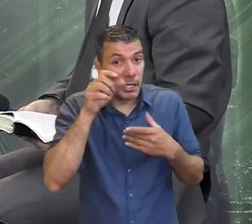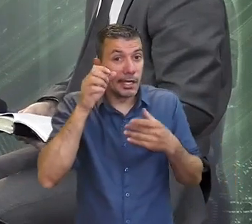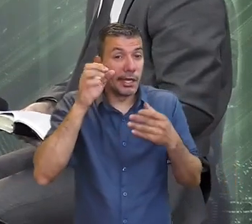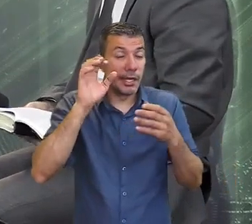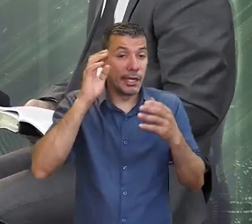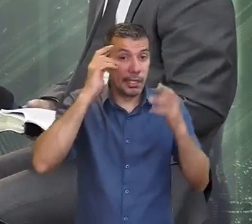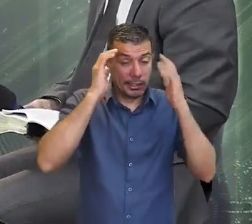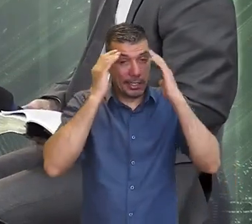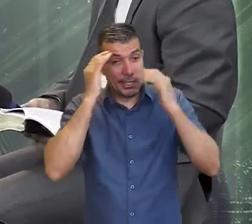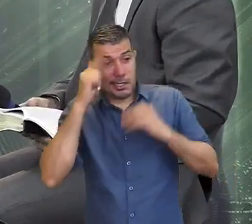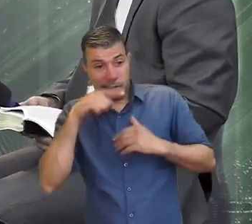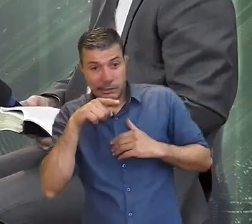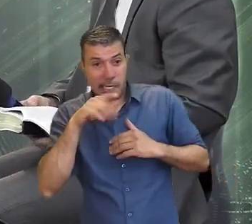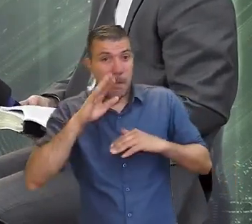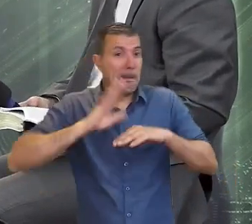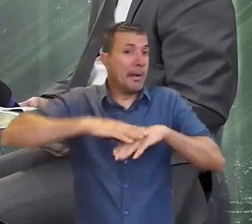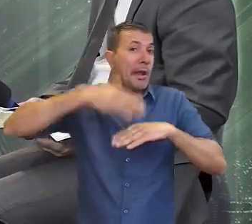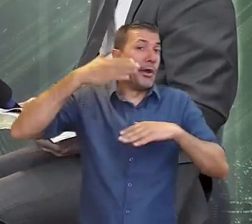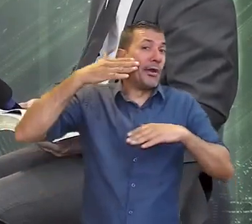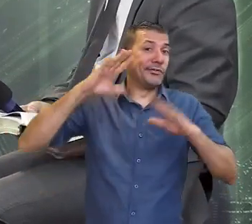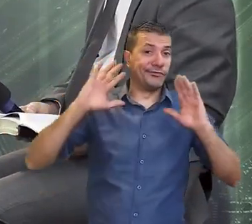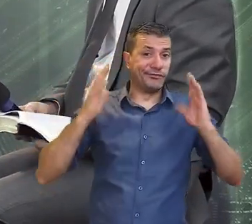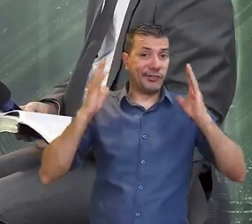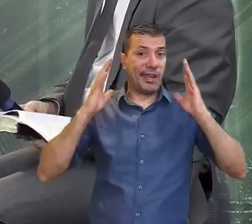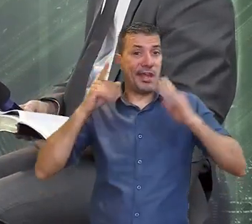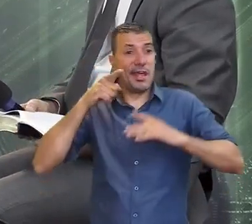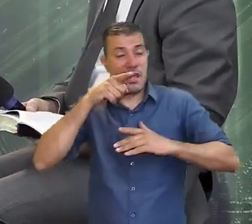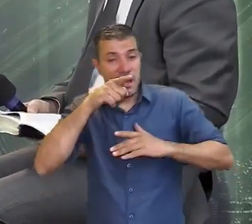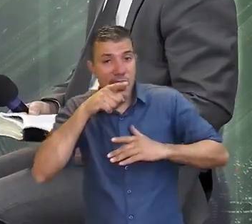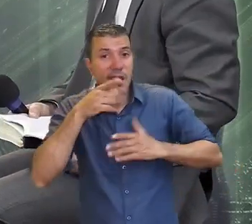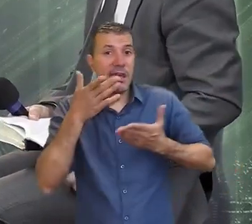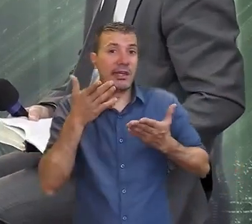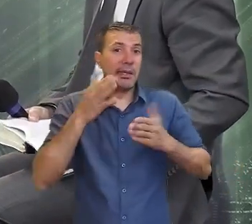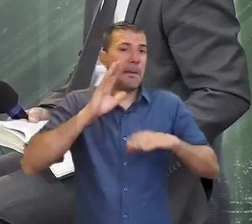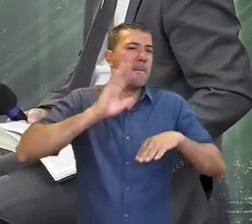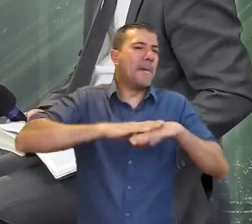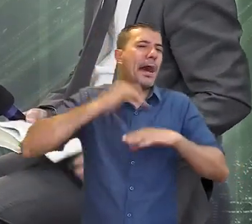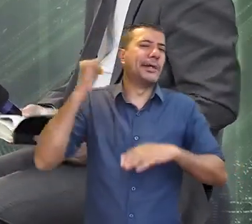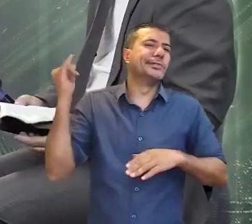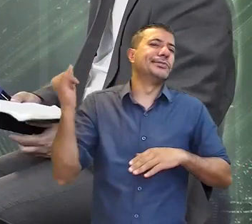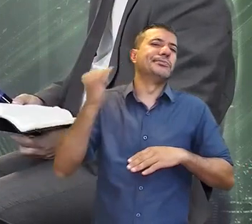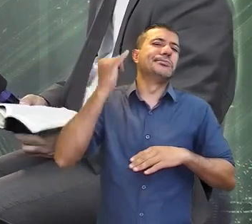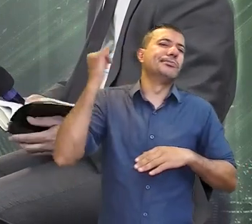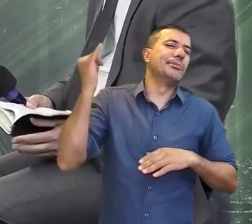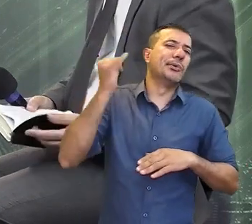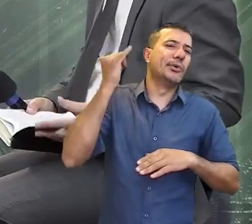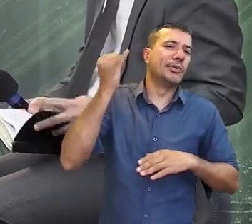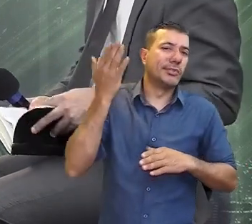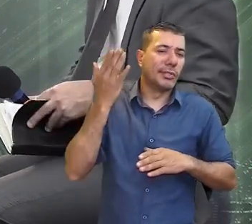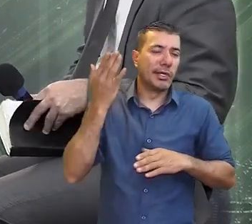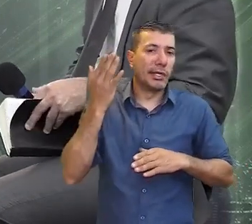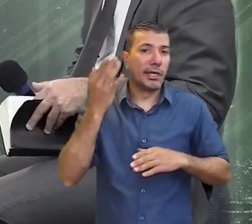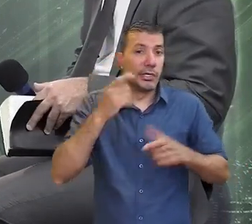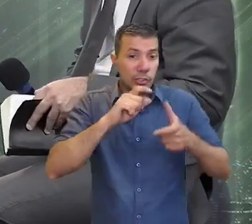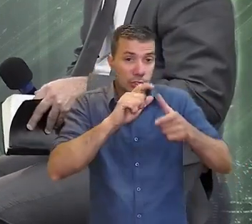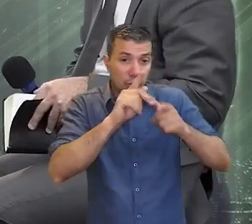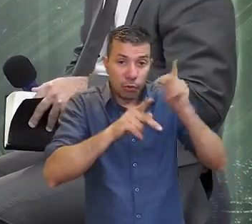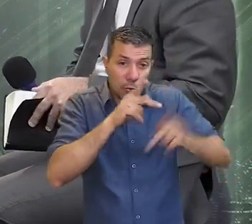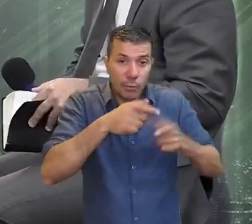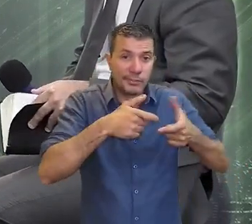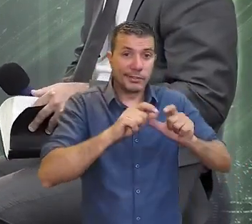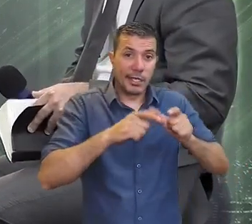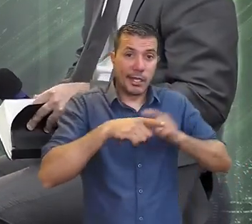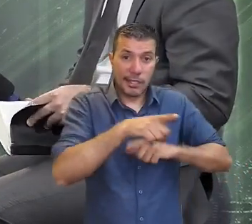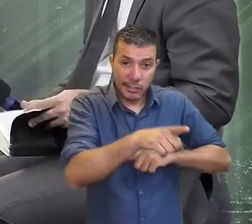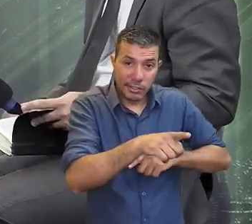que essa era a maior cerimônia, ou melhor, a cerimônia mais importante na comunidade de Israel, e assim, ó,